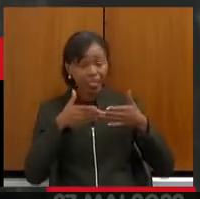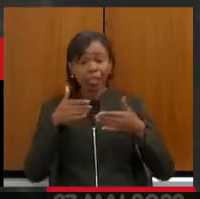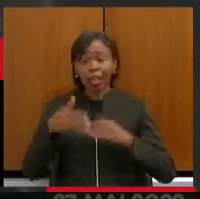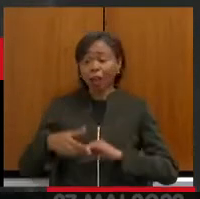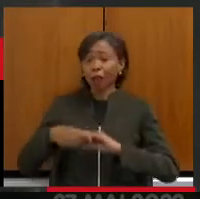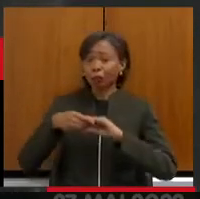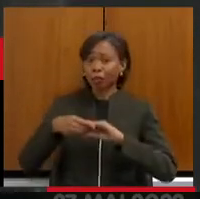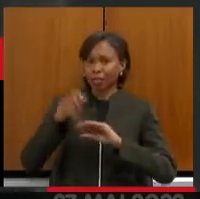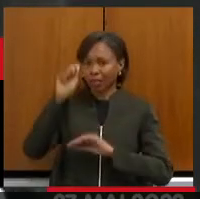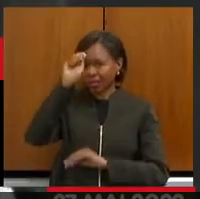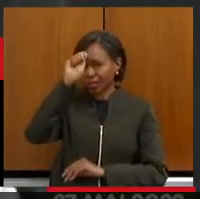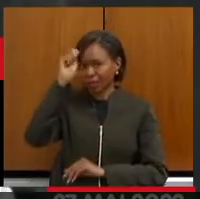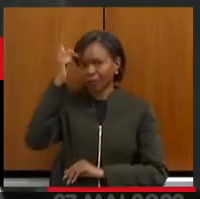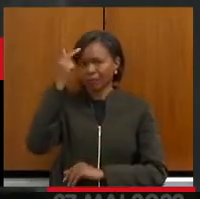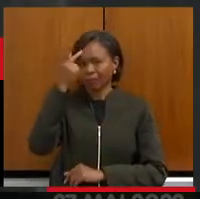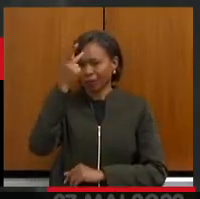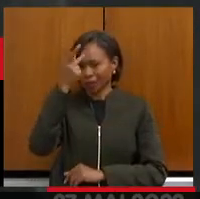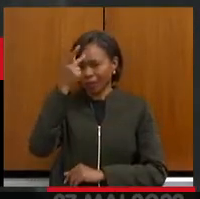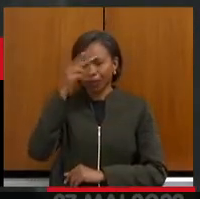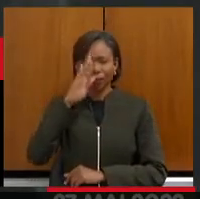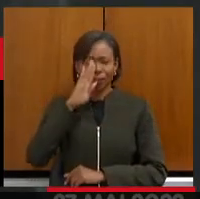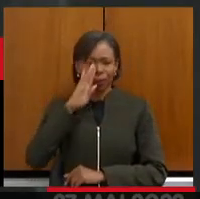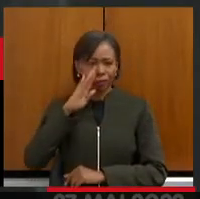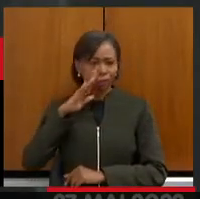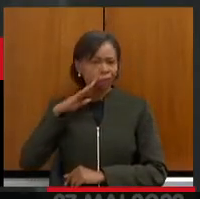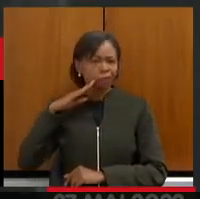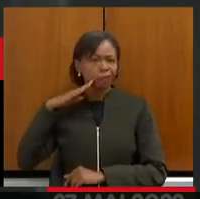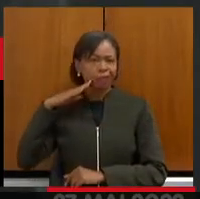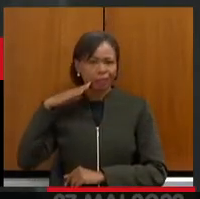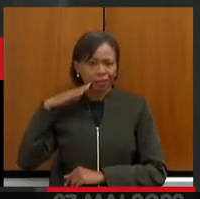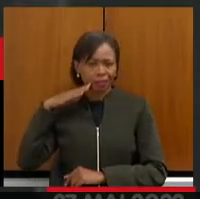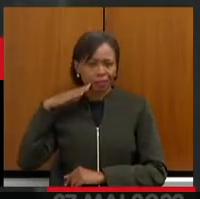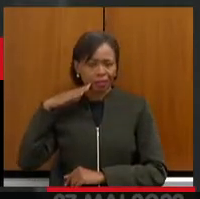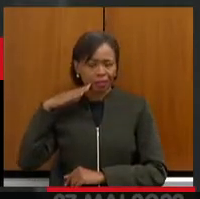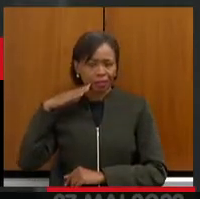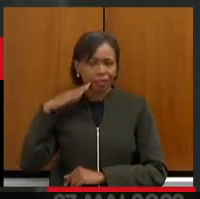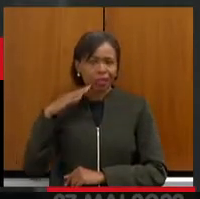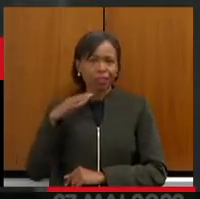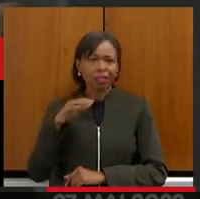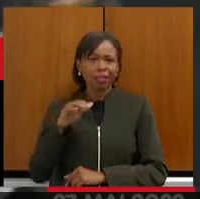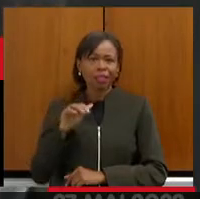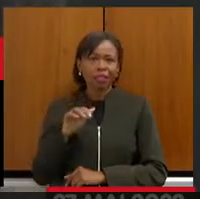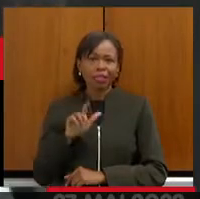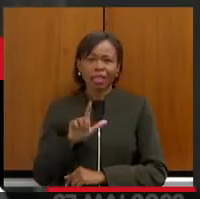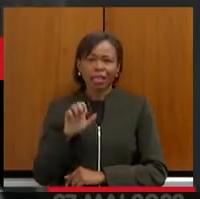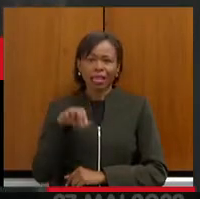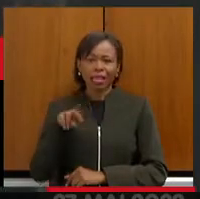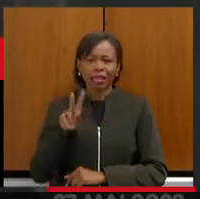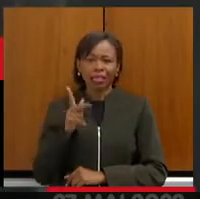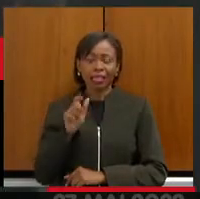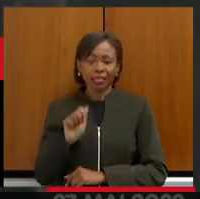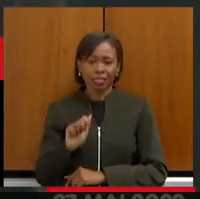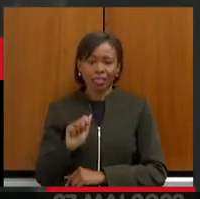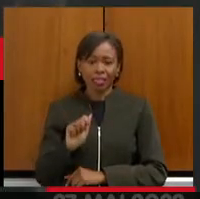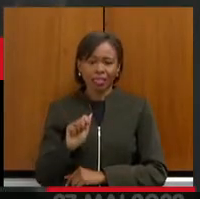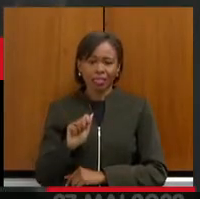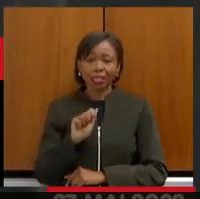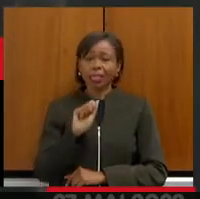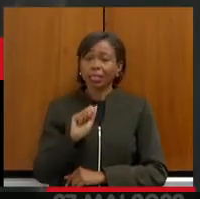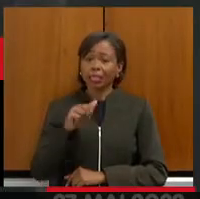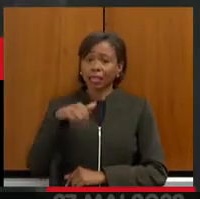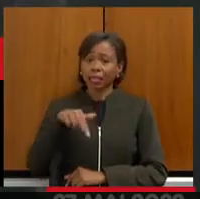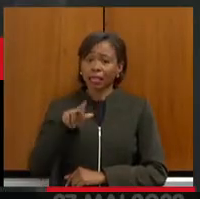presidenta Ana Paula Beatriz Cerqueira a deputada Leninha também a deputada Andreia que Precisou